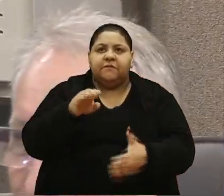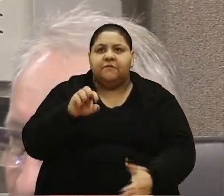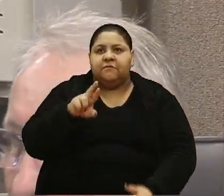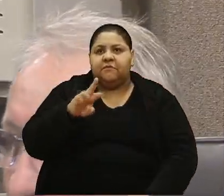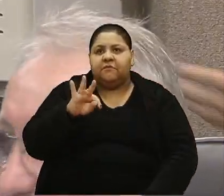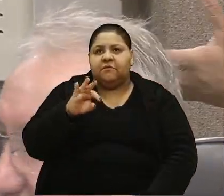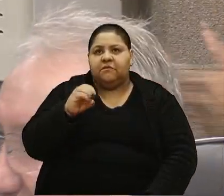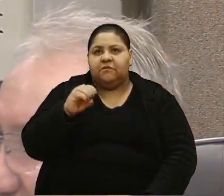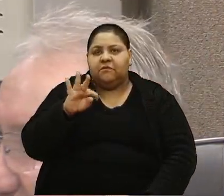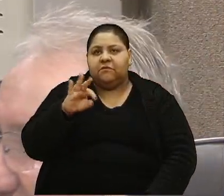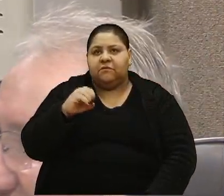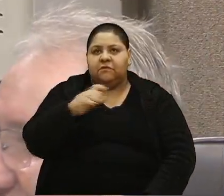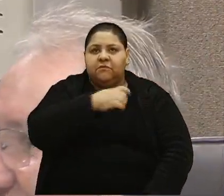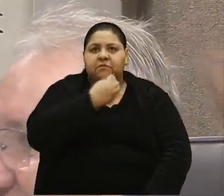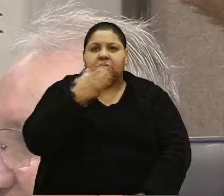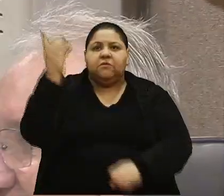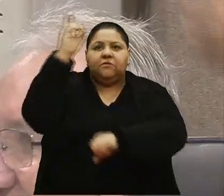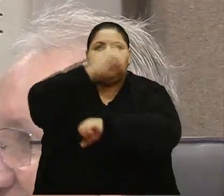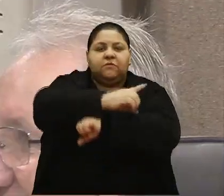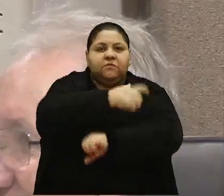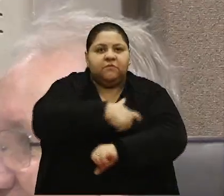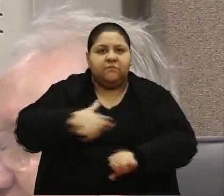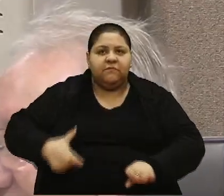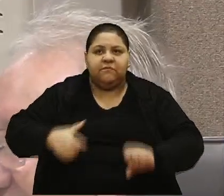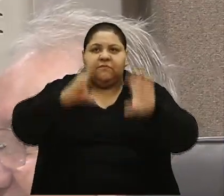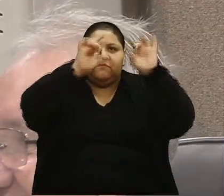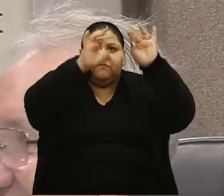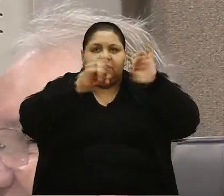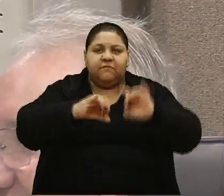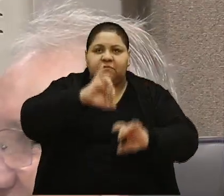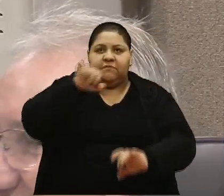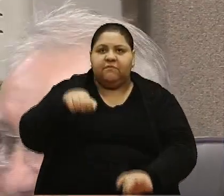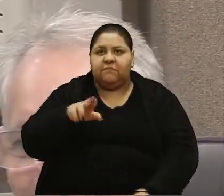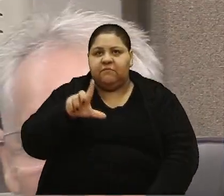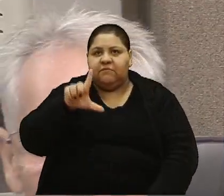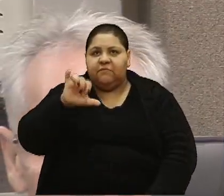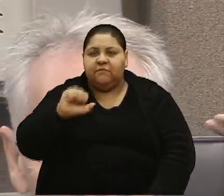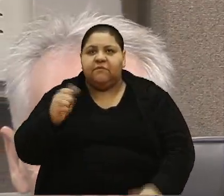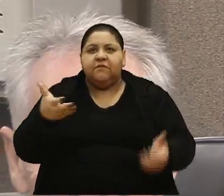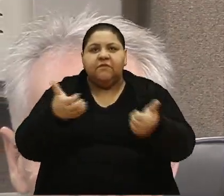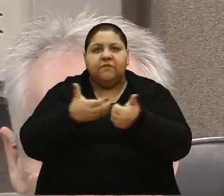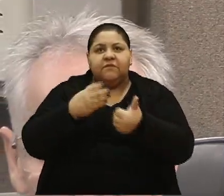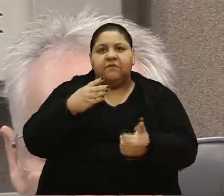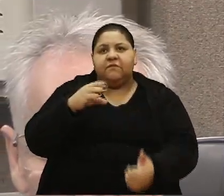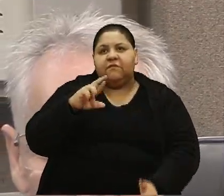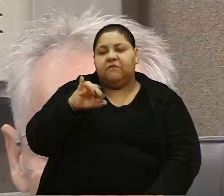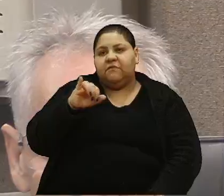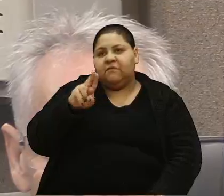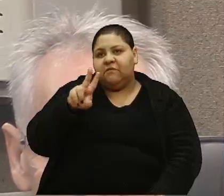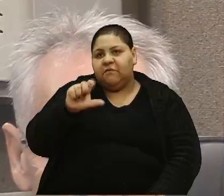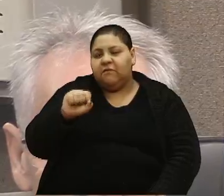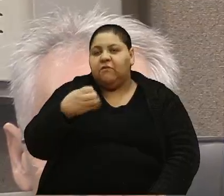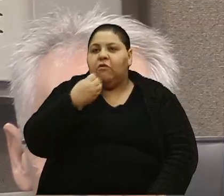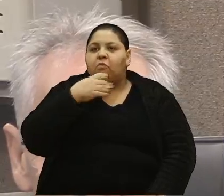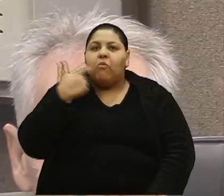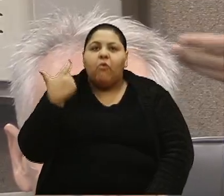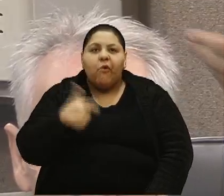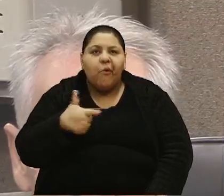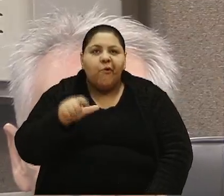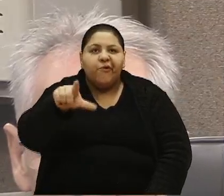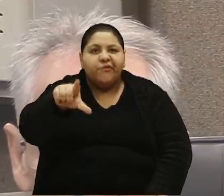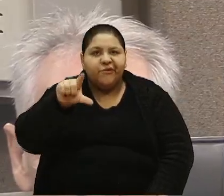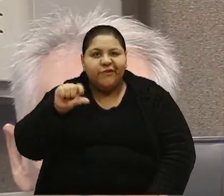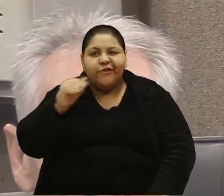às embaixatrizes, né? Em especial a Júlia, minha conterrânea lá de Criúva. Sucesso para vocês, boa sorte na escolha